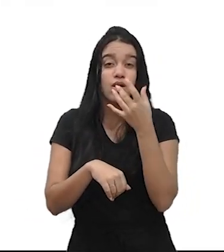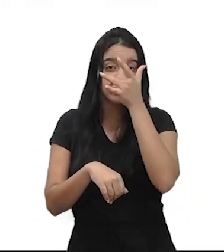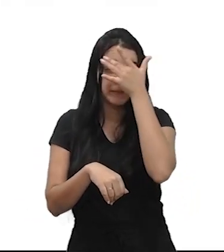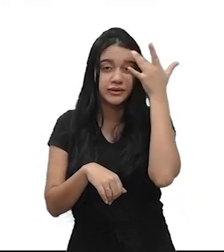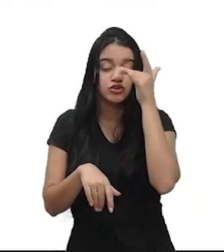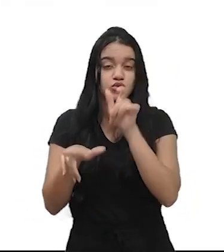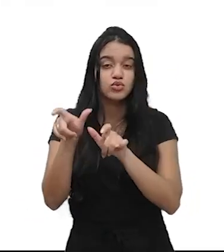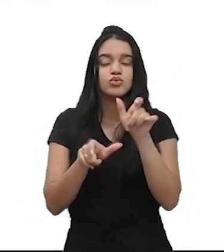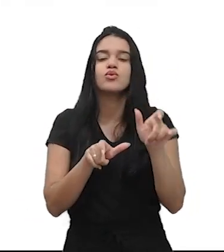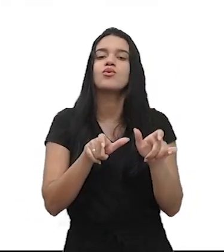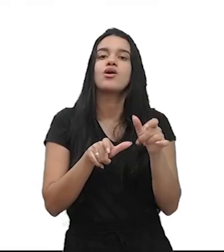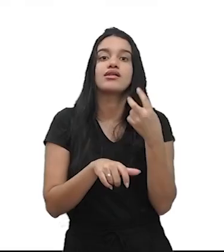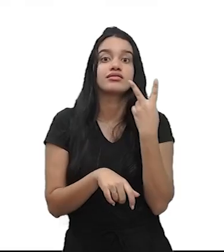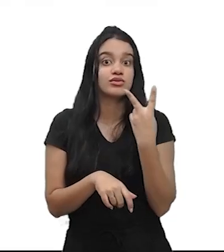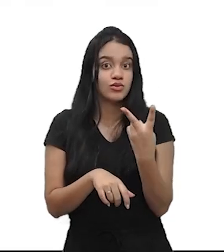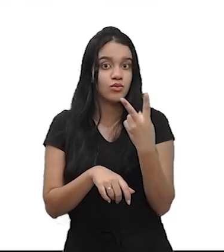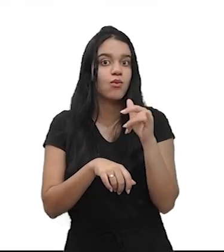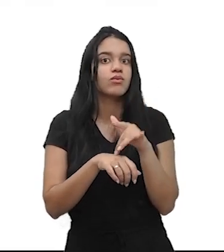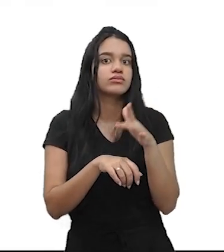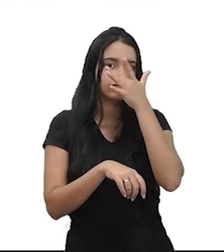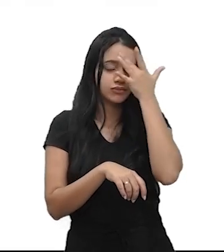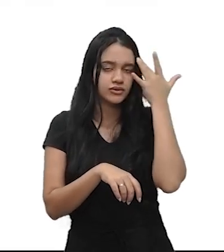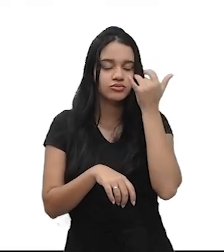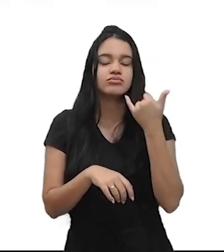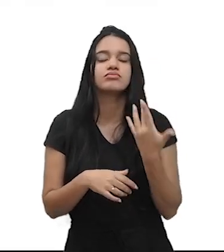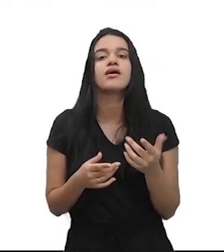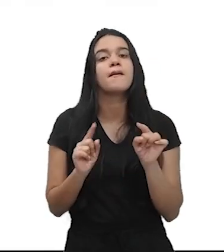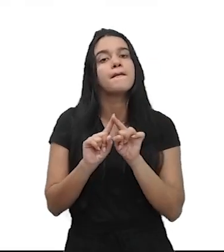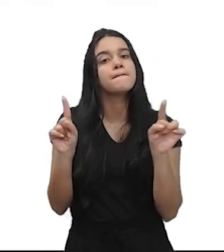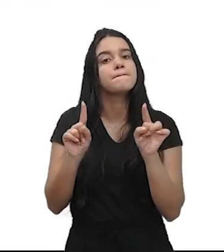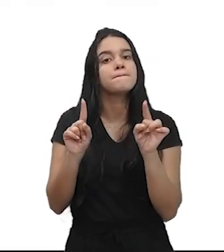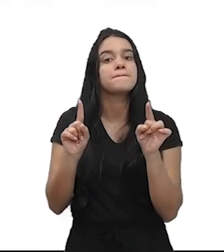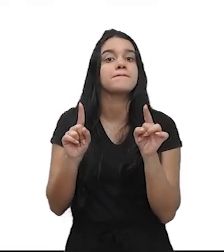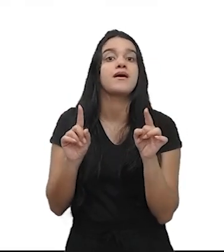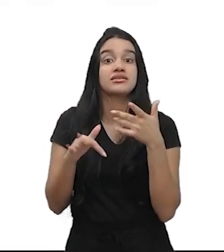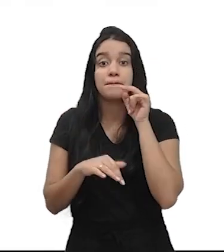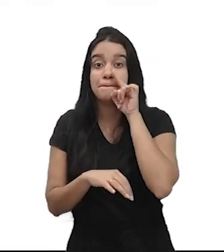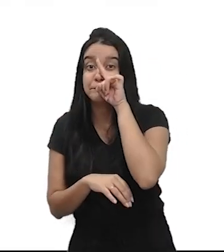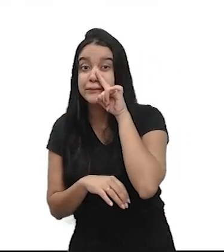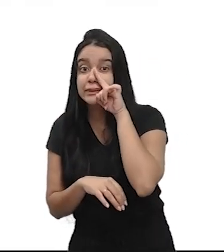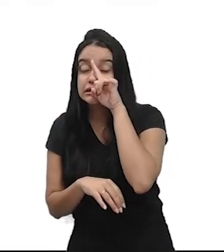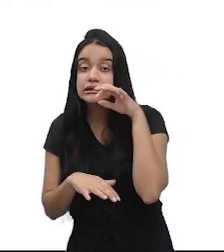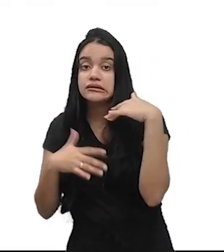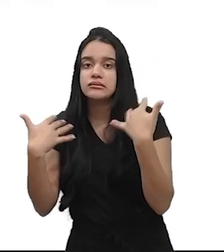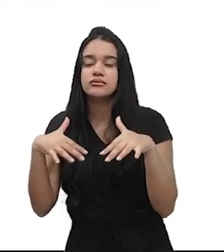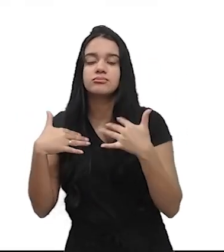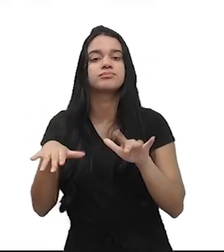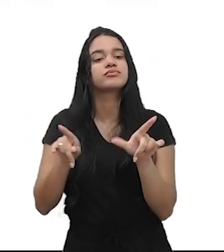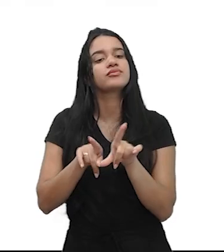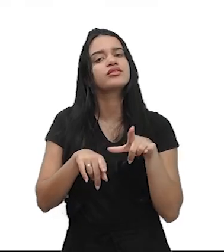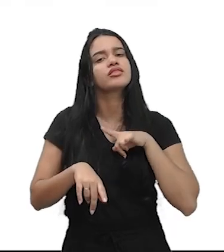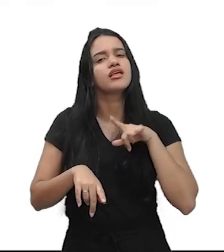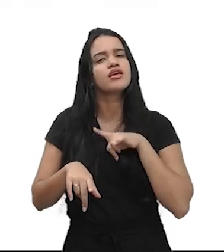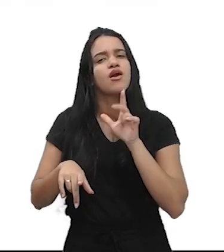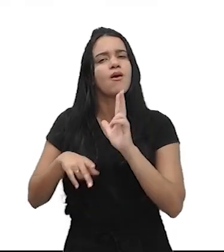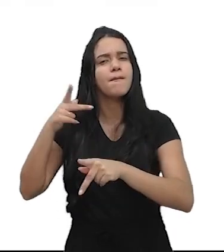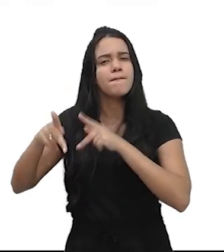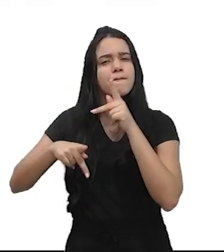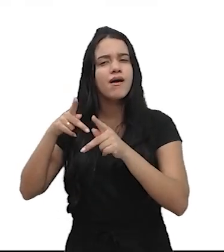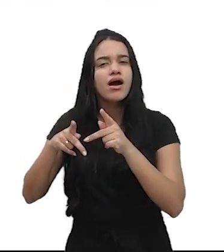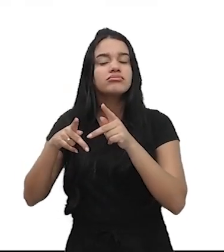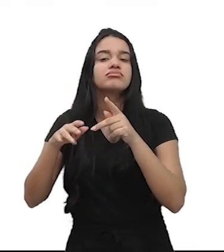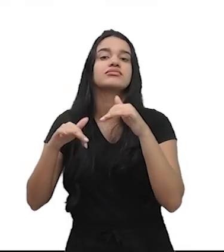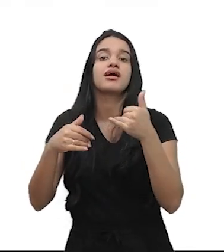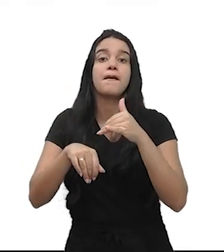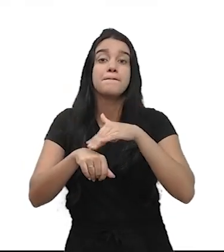pelo menos 2 brigadistas. Já para plantas de alto risco, tá? Ou que tem uma população fixa acima de